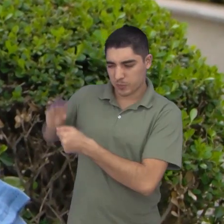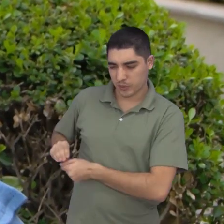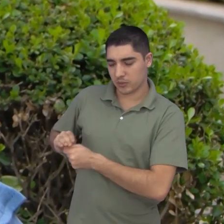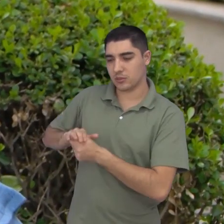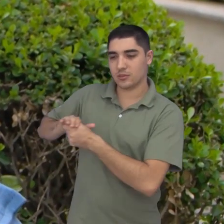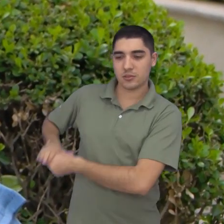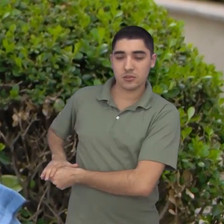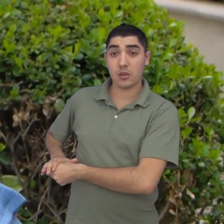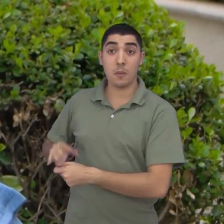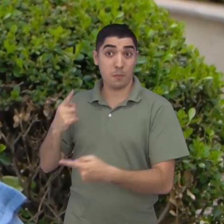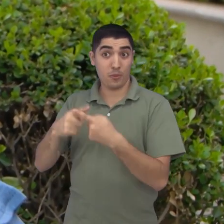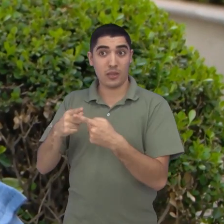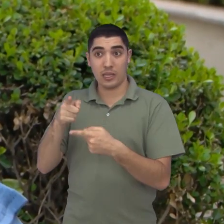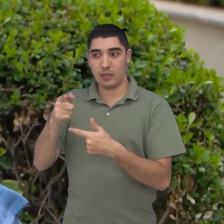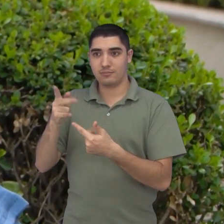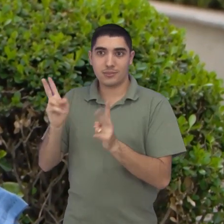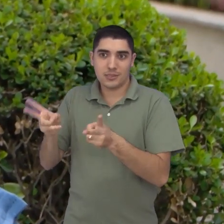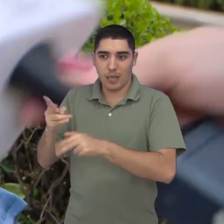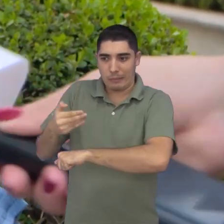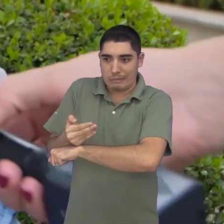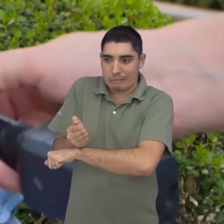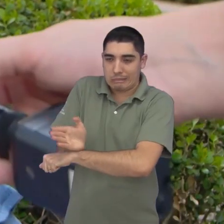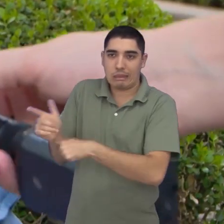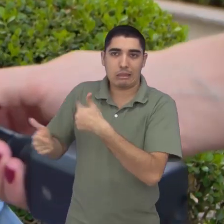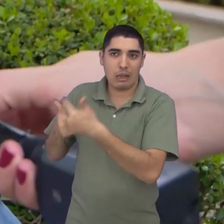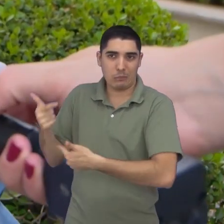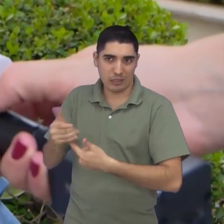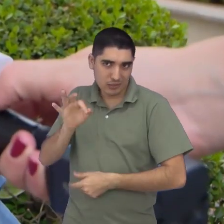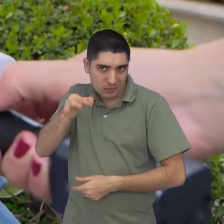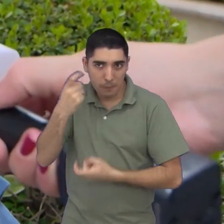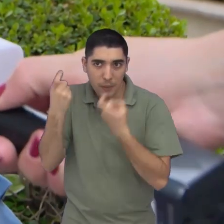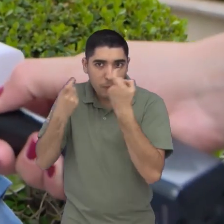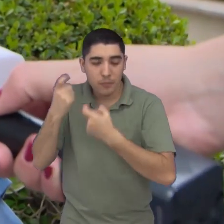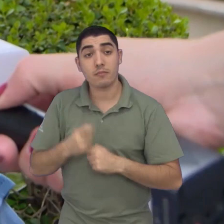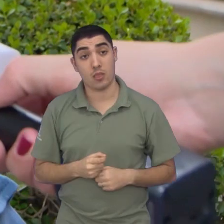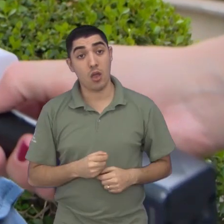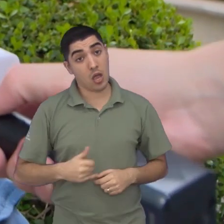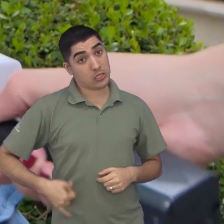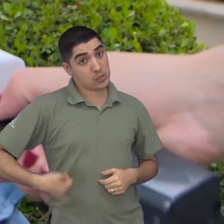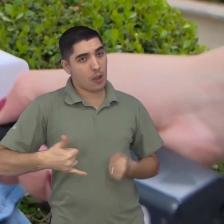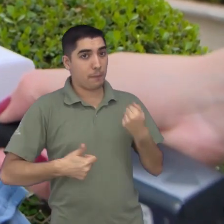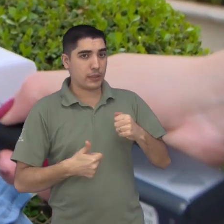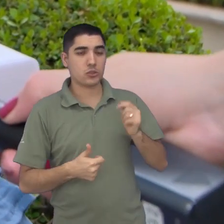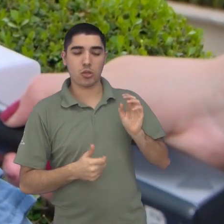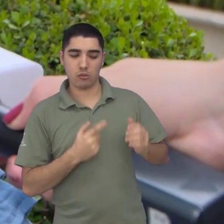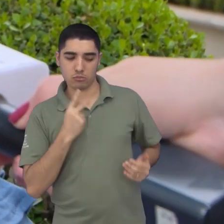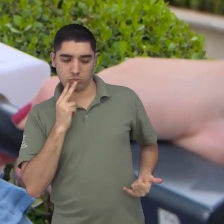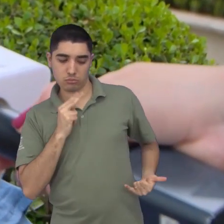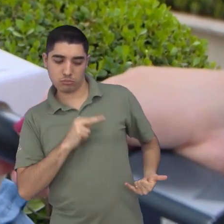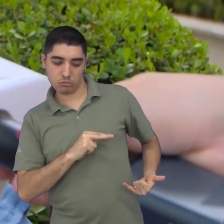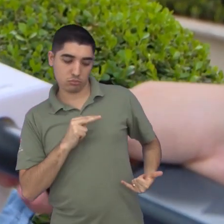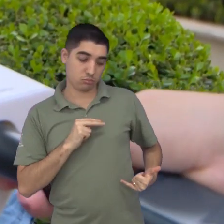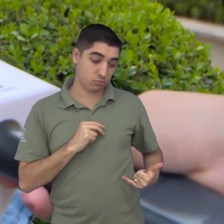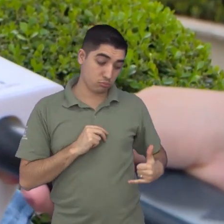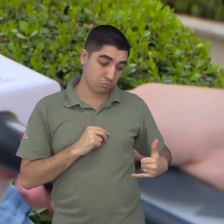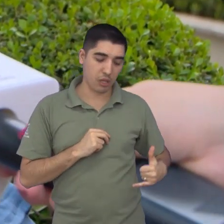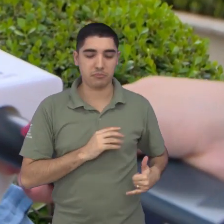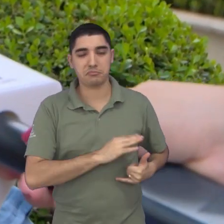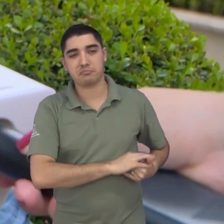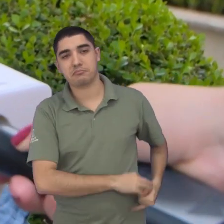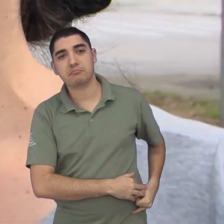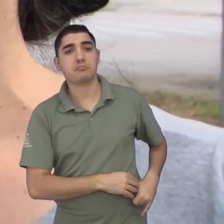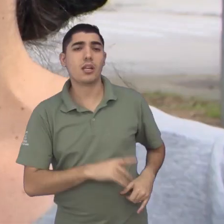Porque o trabalho não para nunca, né? A preocupação também. O celular, fico de olho, né? No celular, em alguma coisa, mas também eu